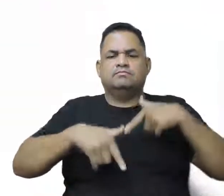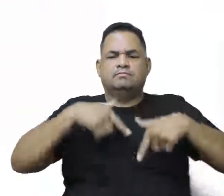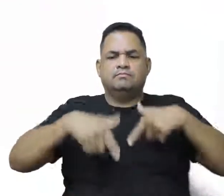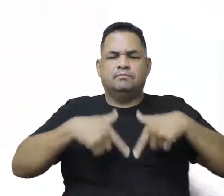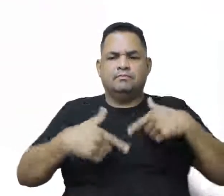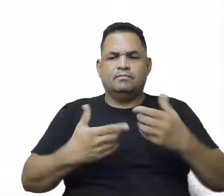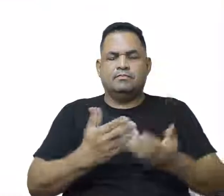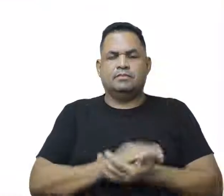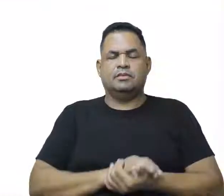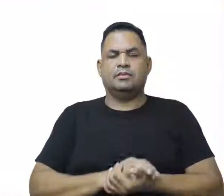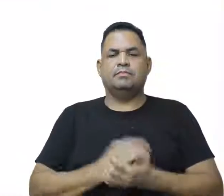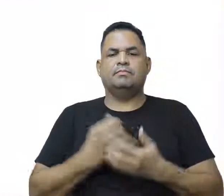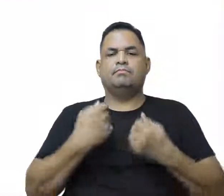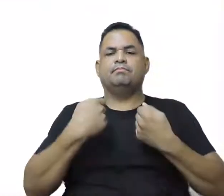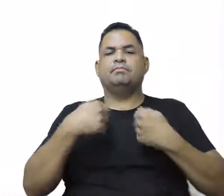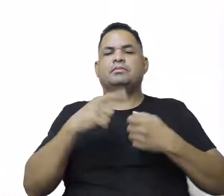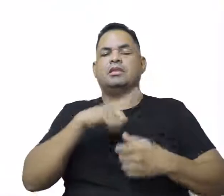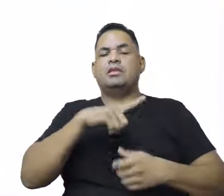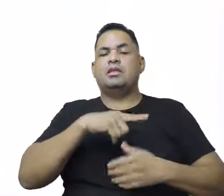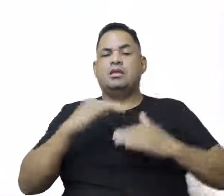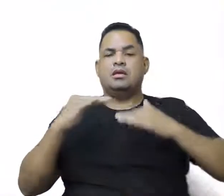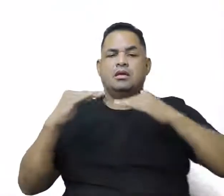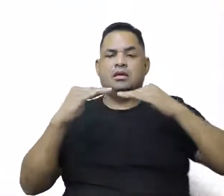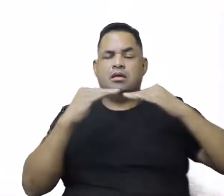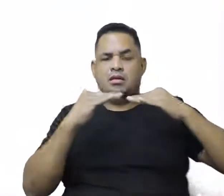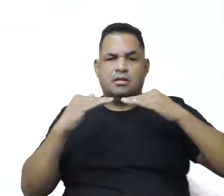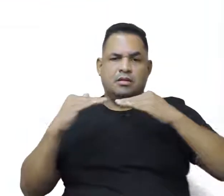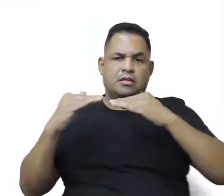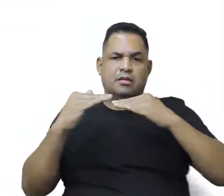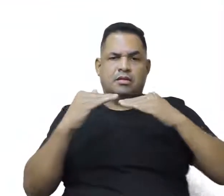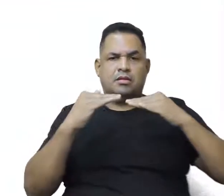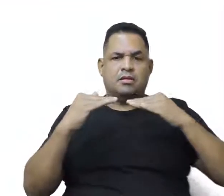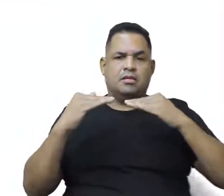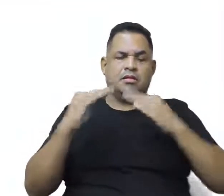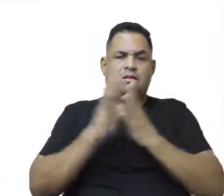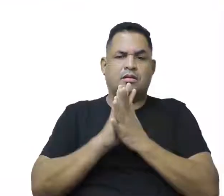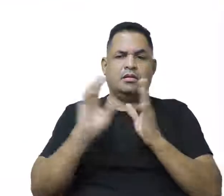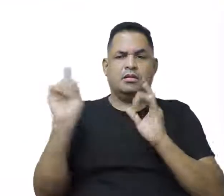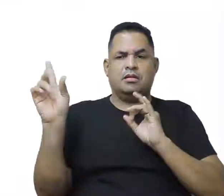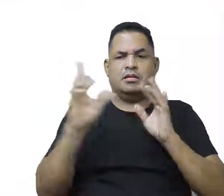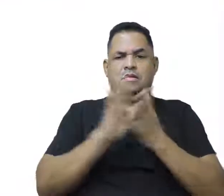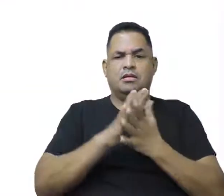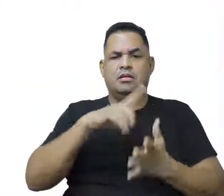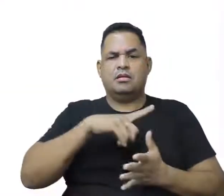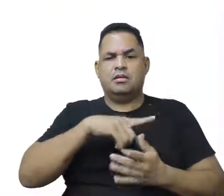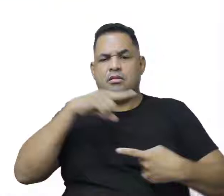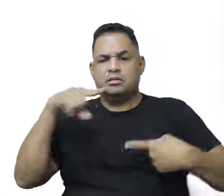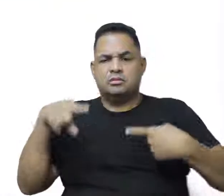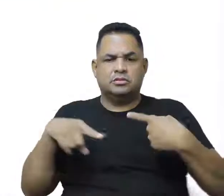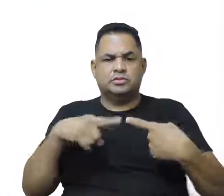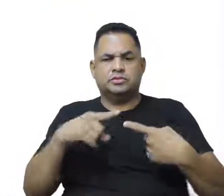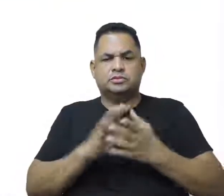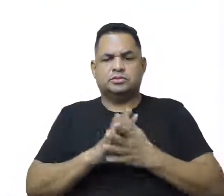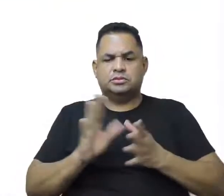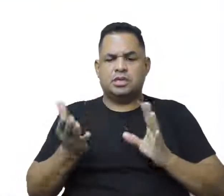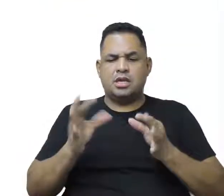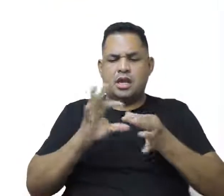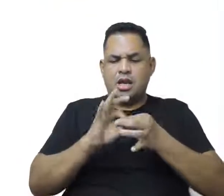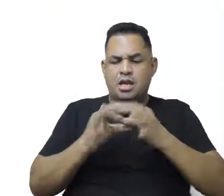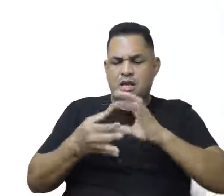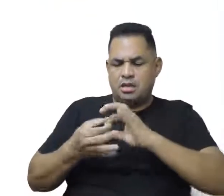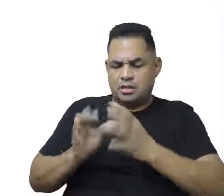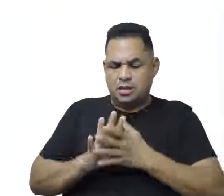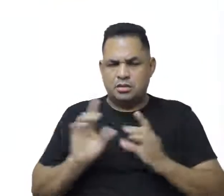em equilíbrio. E precisava e cada um tinha essa função interdependente, um precisaria